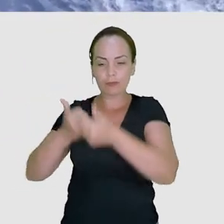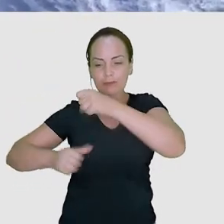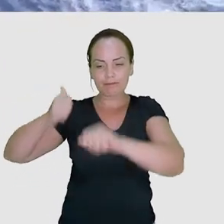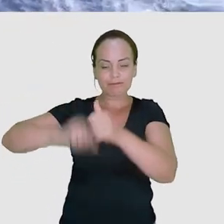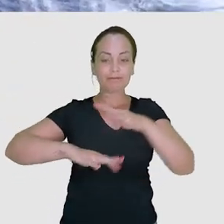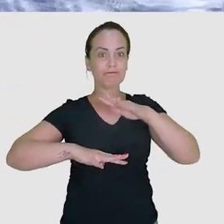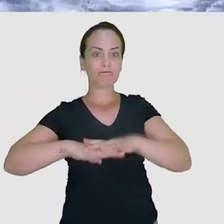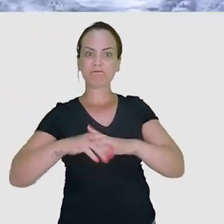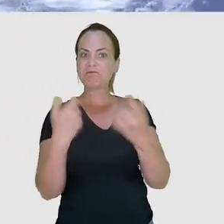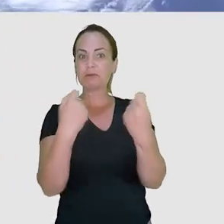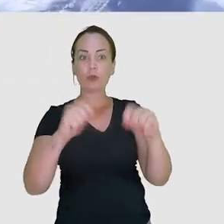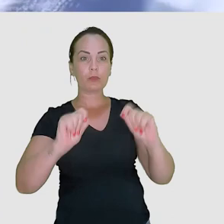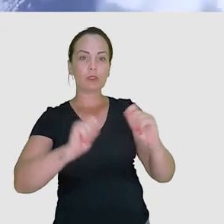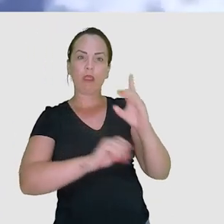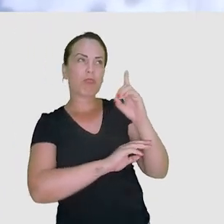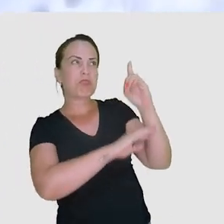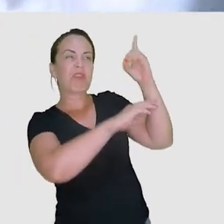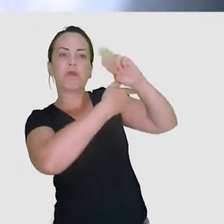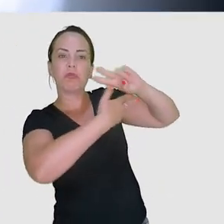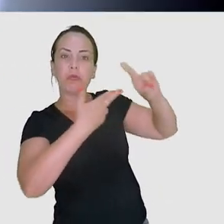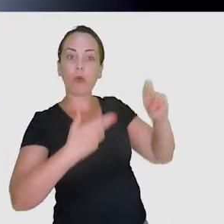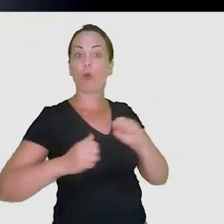sem depender de divindades ou mitos.